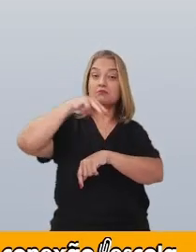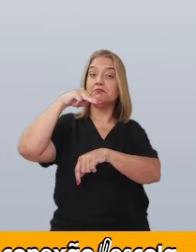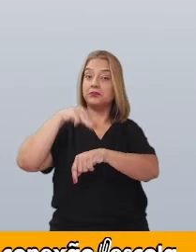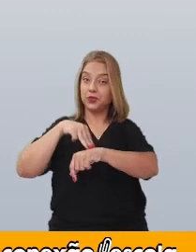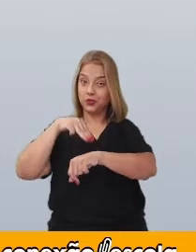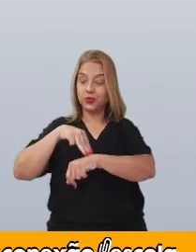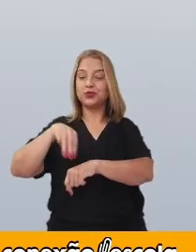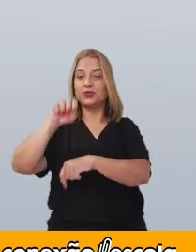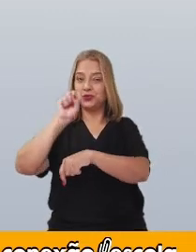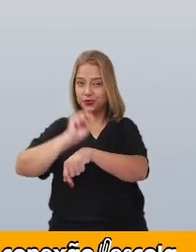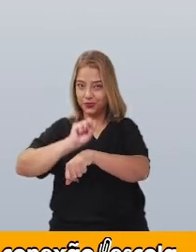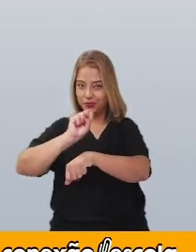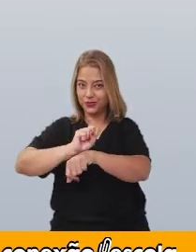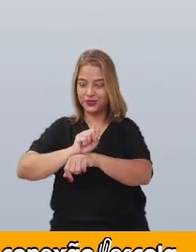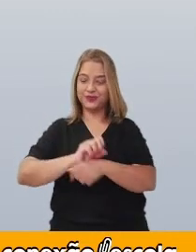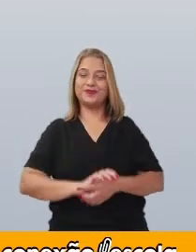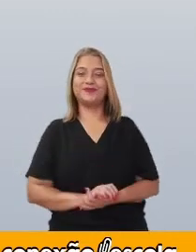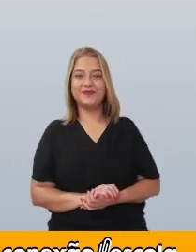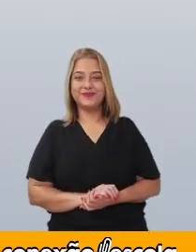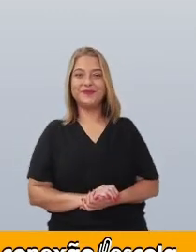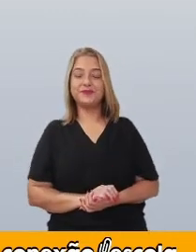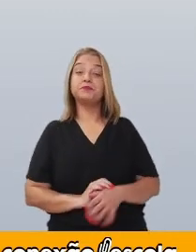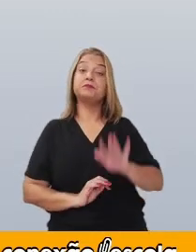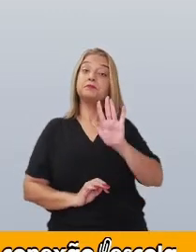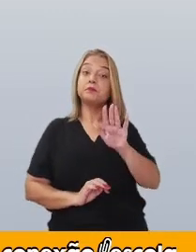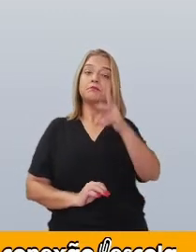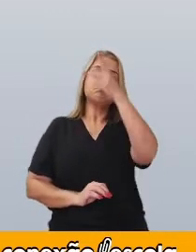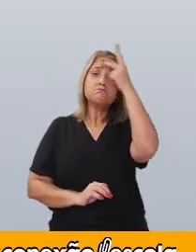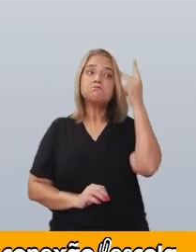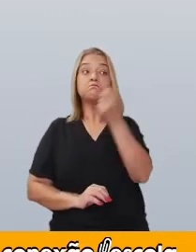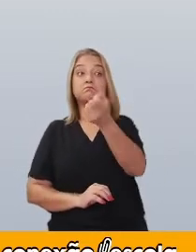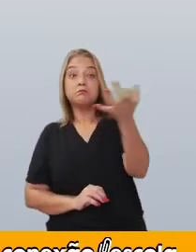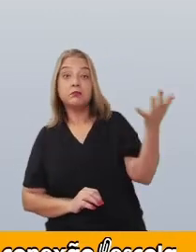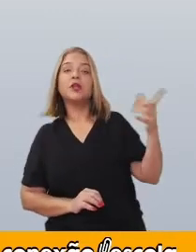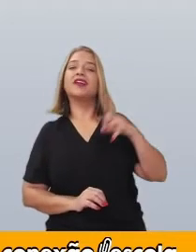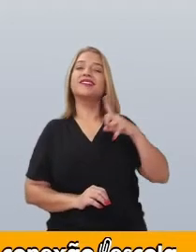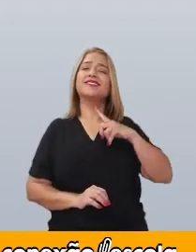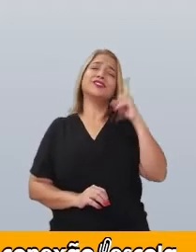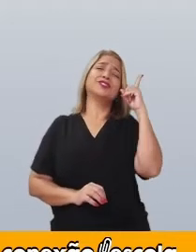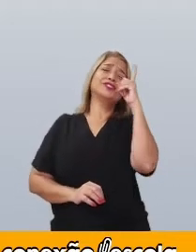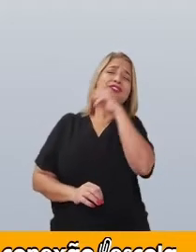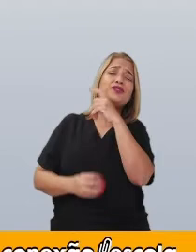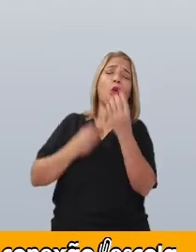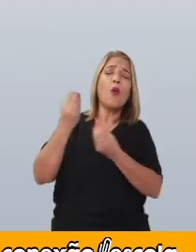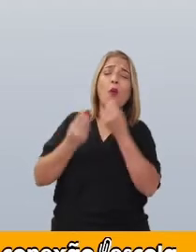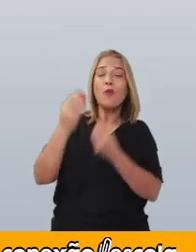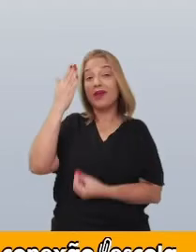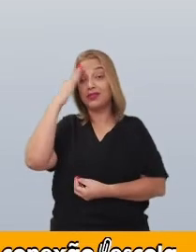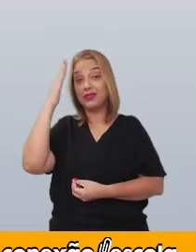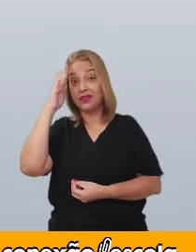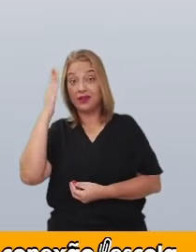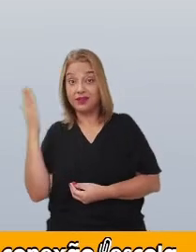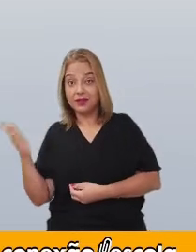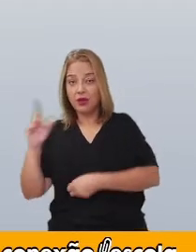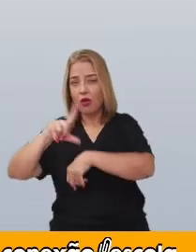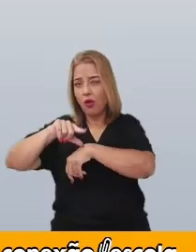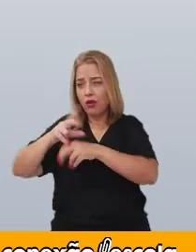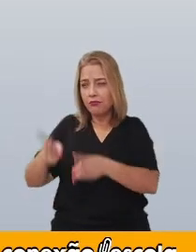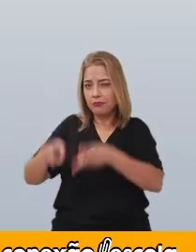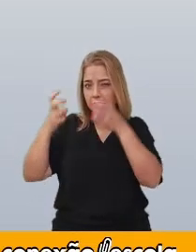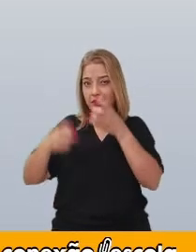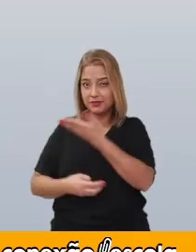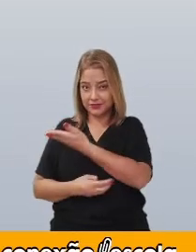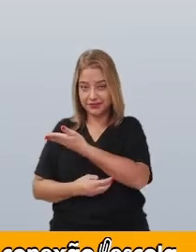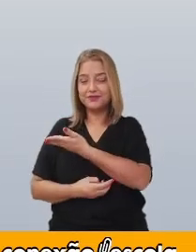minutos e segundos. Porém, algumas pessoas podem ter dificuldade de compreender as horas